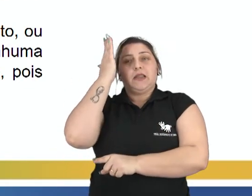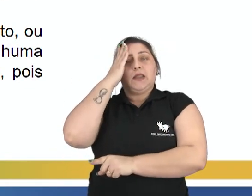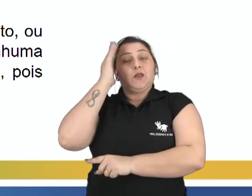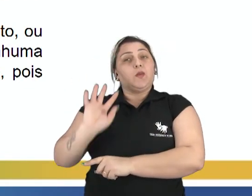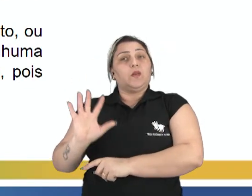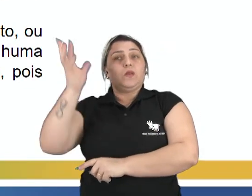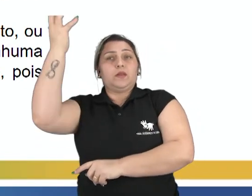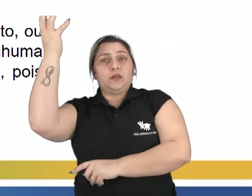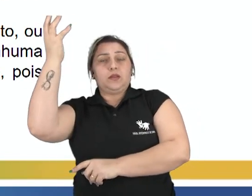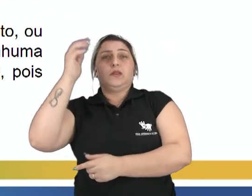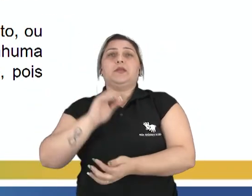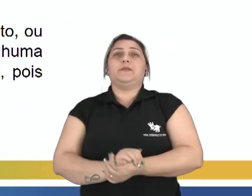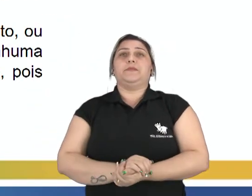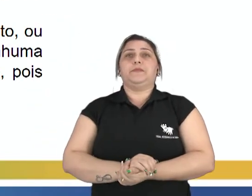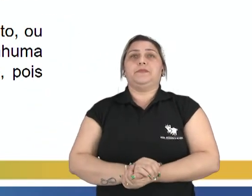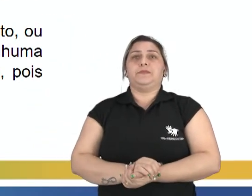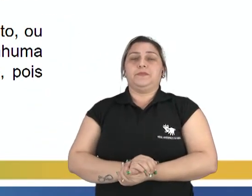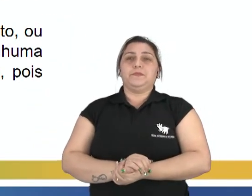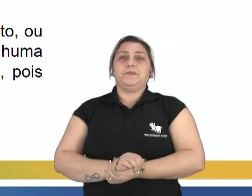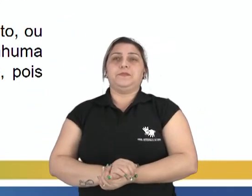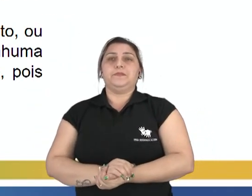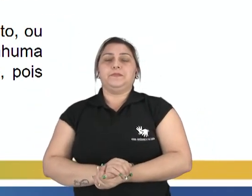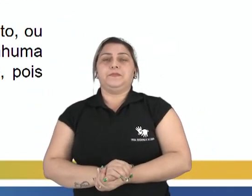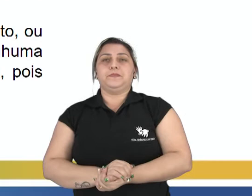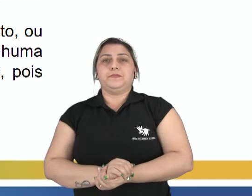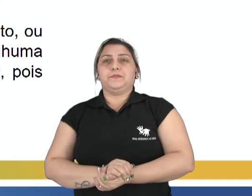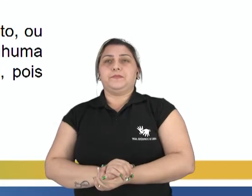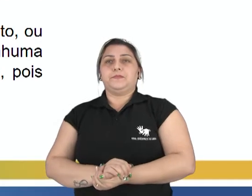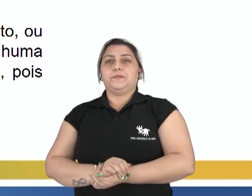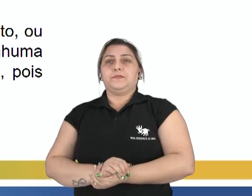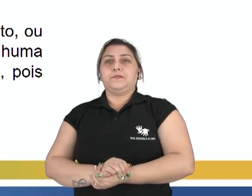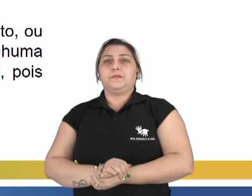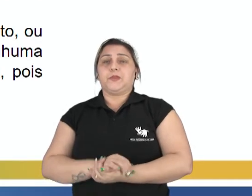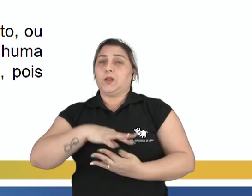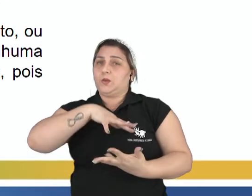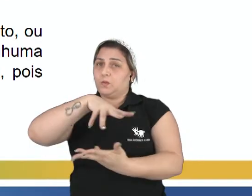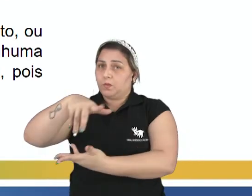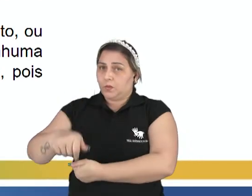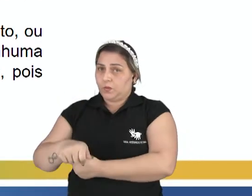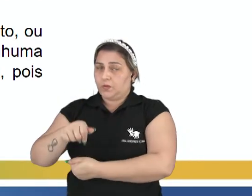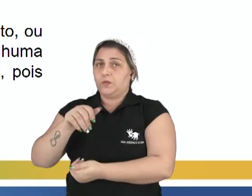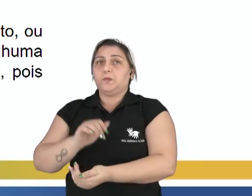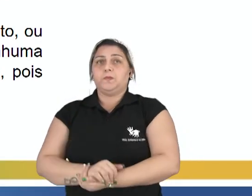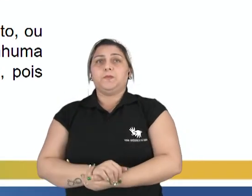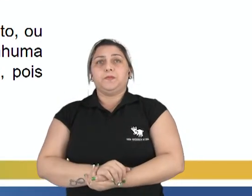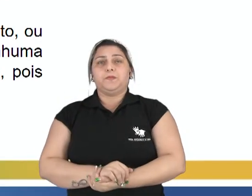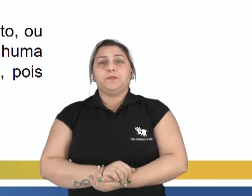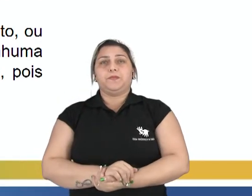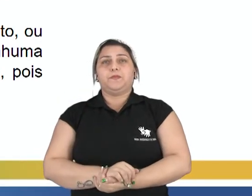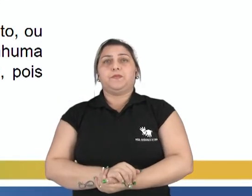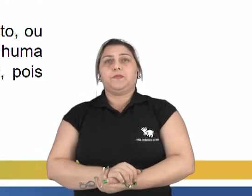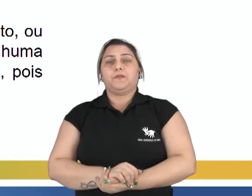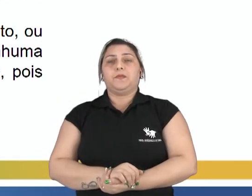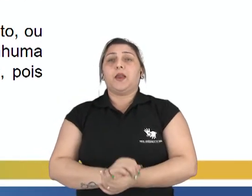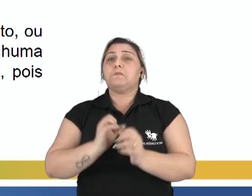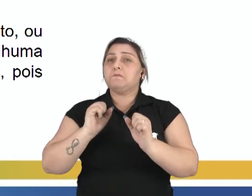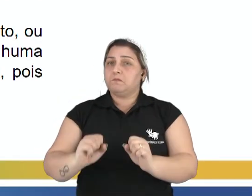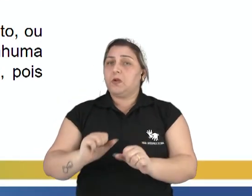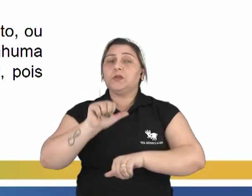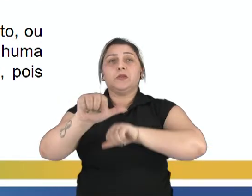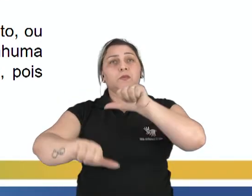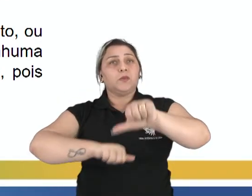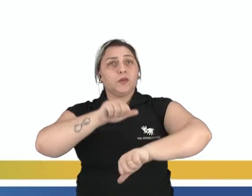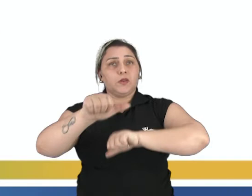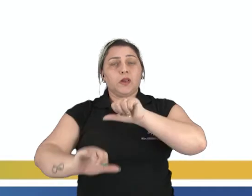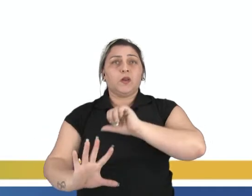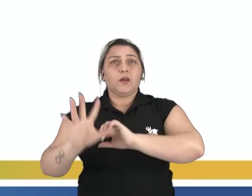fato como pode ser alguma coisa que está ali no mundo, tá? Alguma coisa no mundo. Então, qualquer coisa pode se transformar